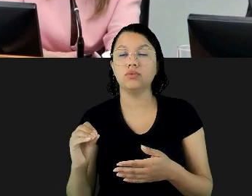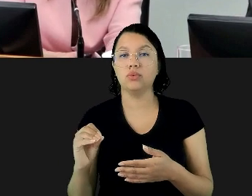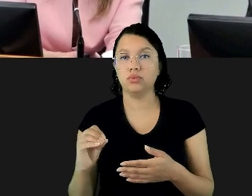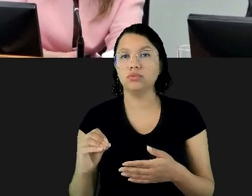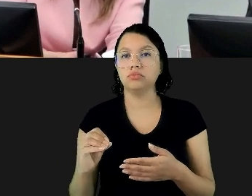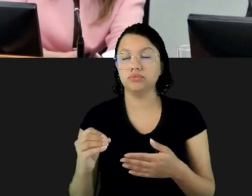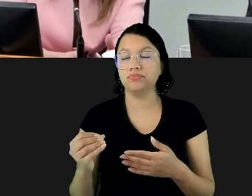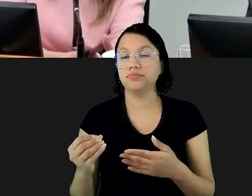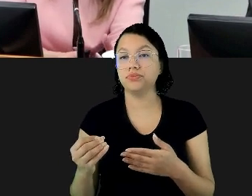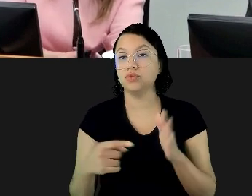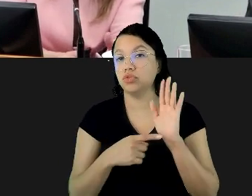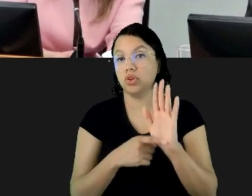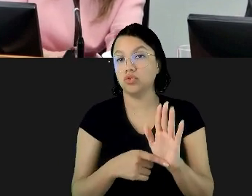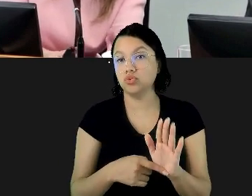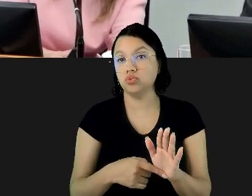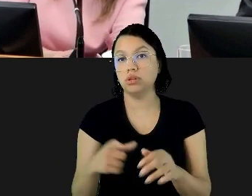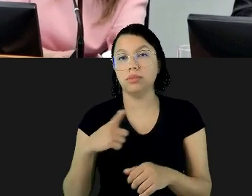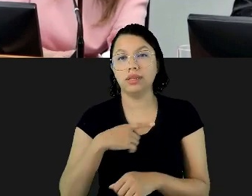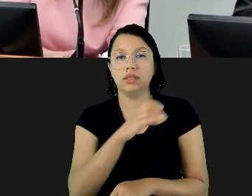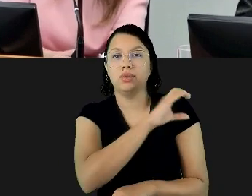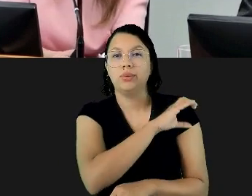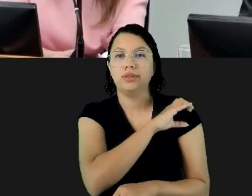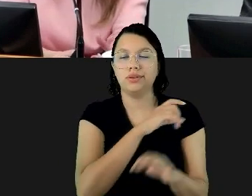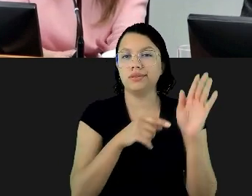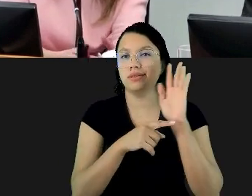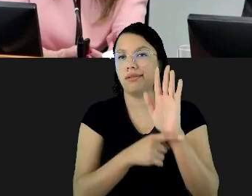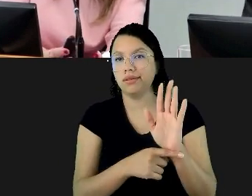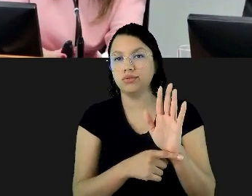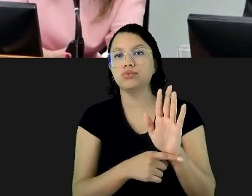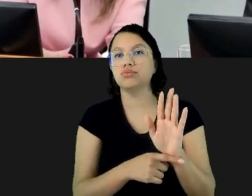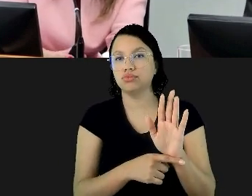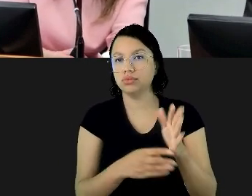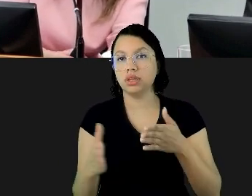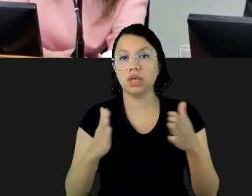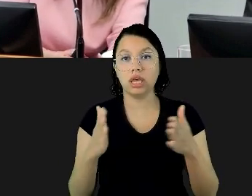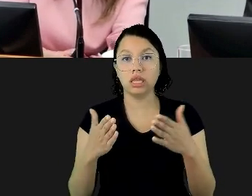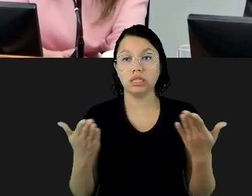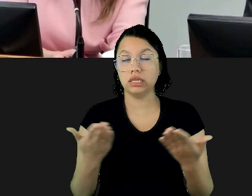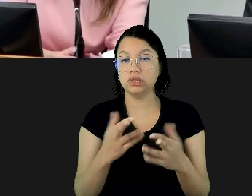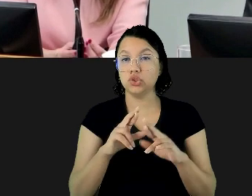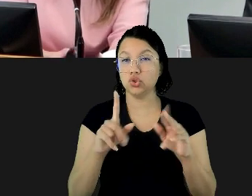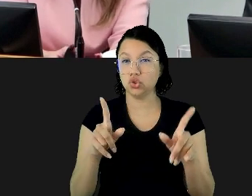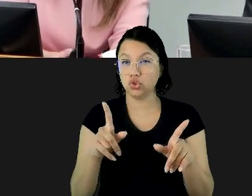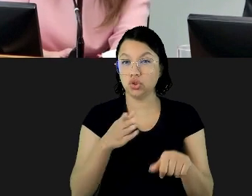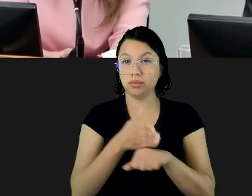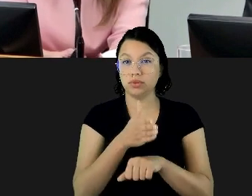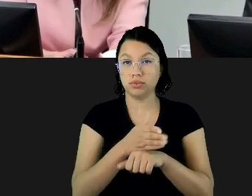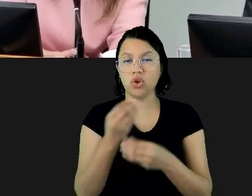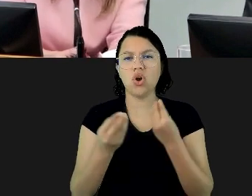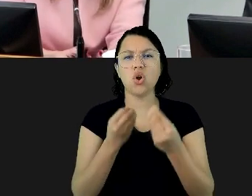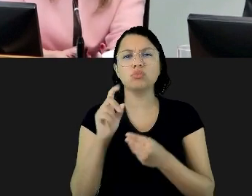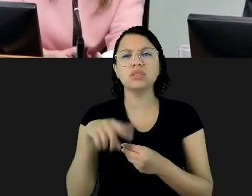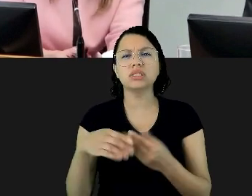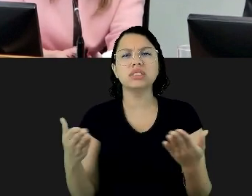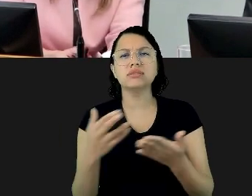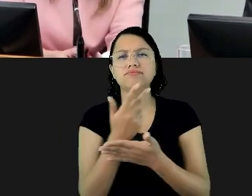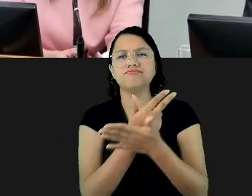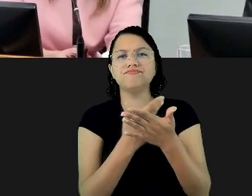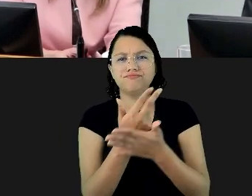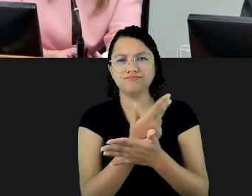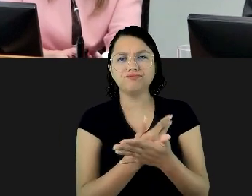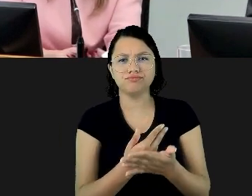coordenação, cooperação entre esses diferentes participantes. Então, como seria esse desenho? E a regulamentação dessas